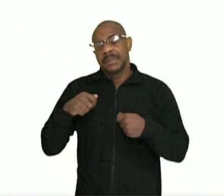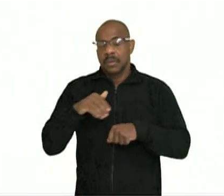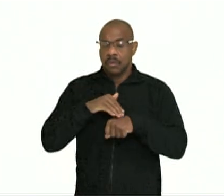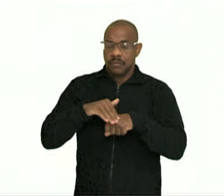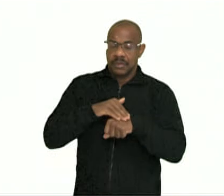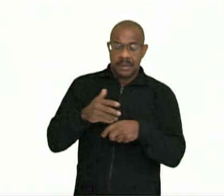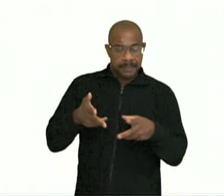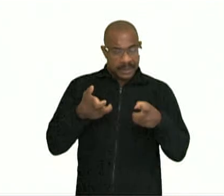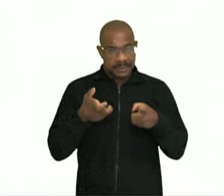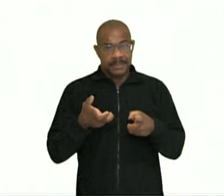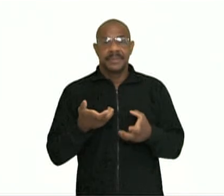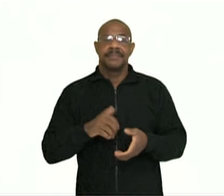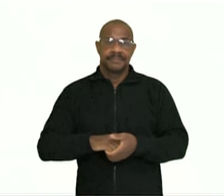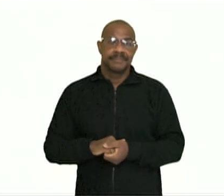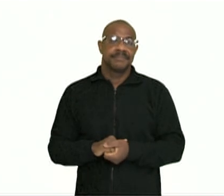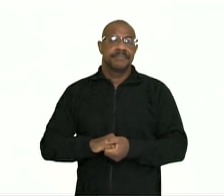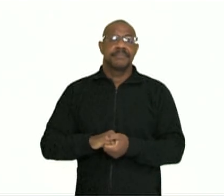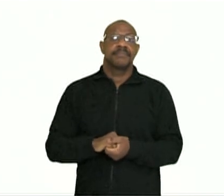conversar e perceber isso.